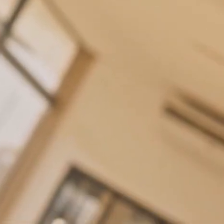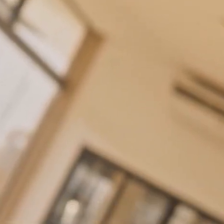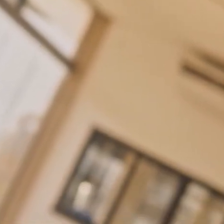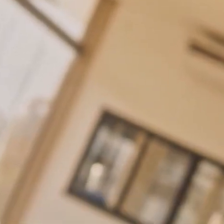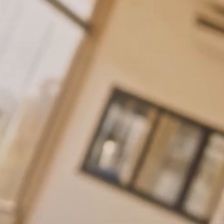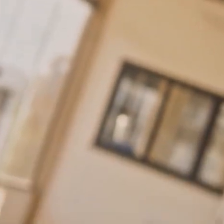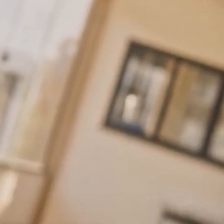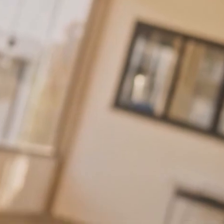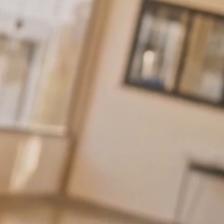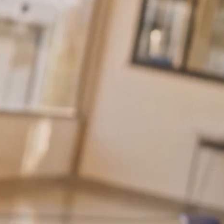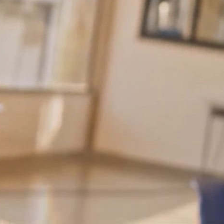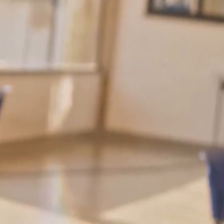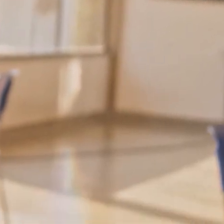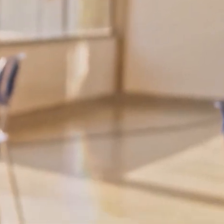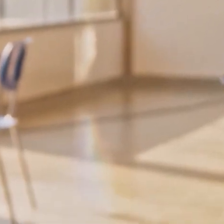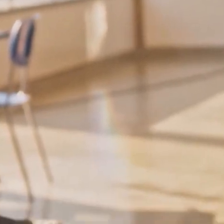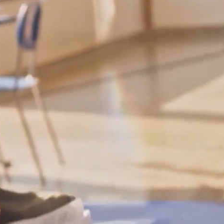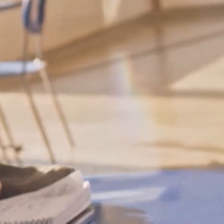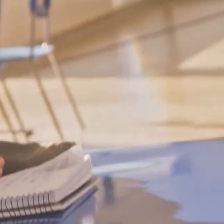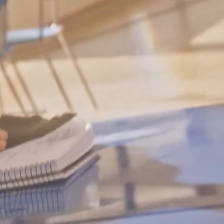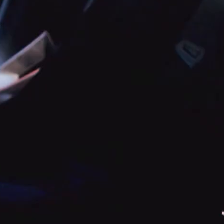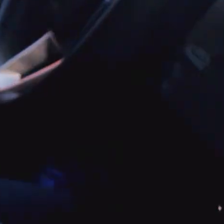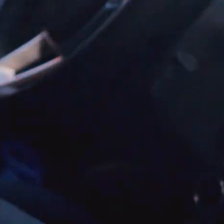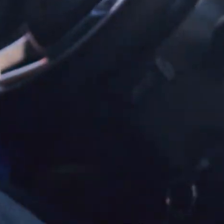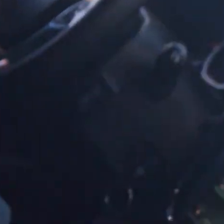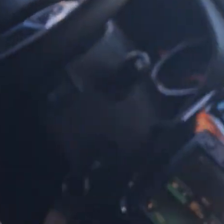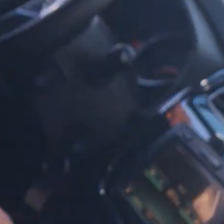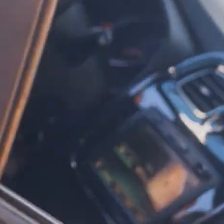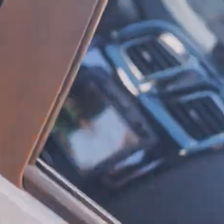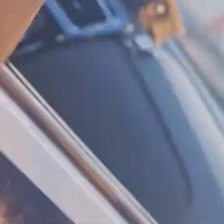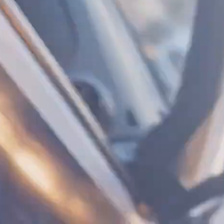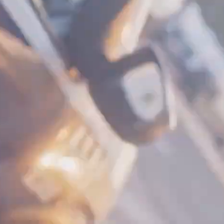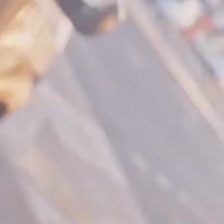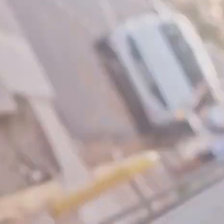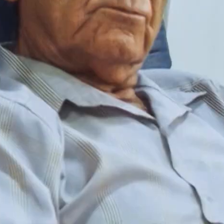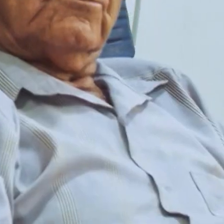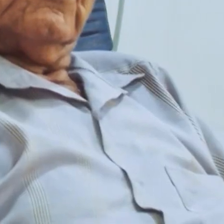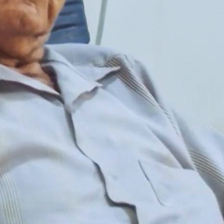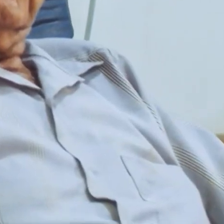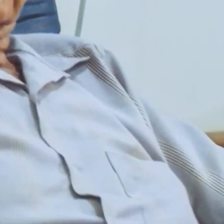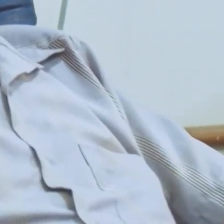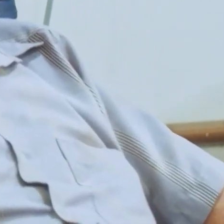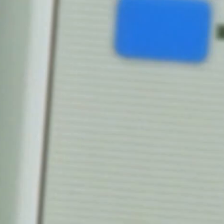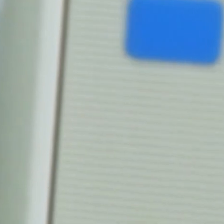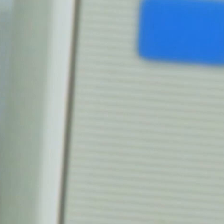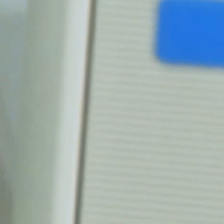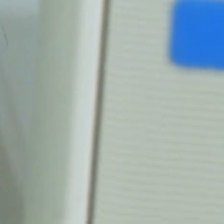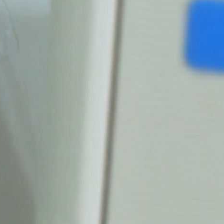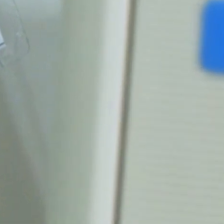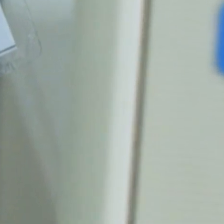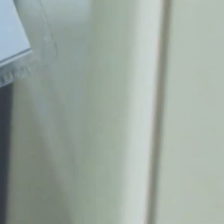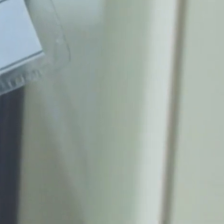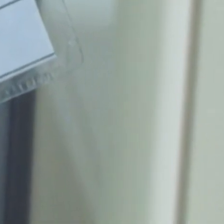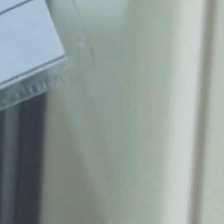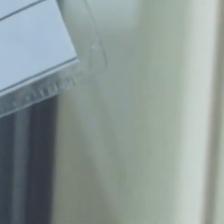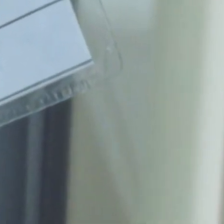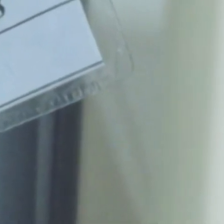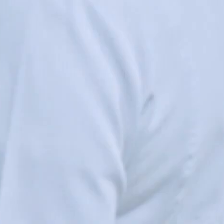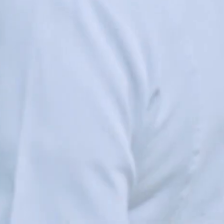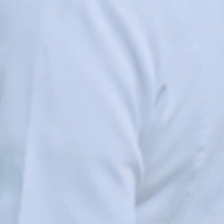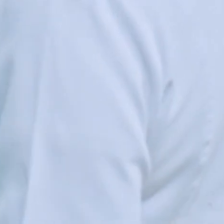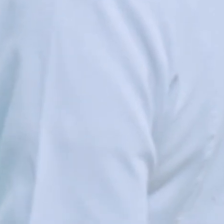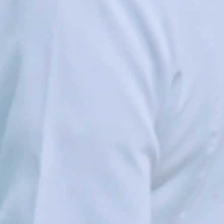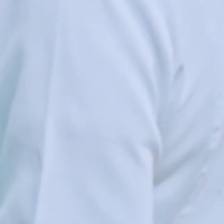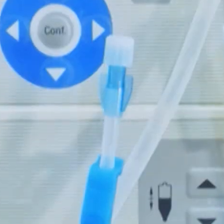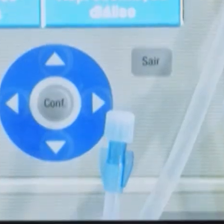Está no ensino do Pedro, na valorização do professor Caio e na ronda escolar das escolas. Está no bem-estar do Mariano, que não precisa